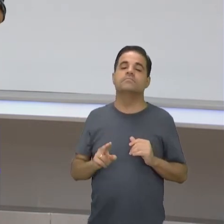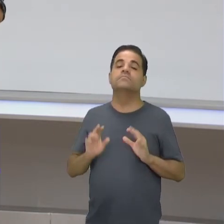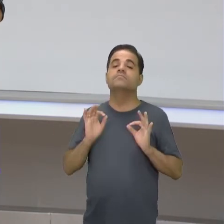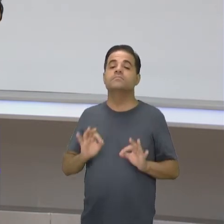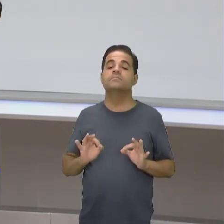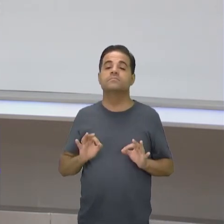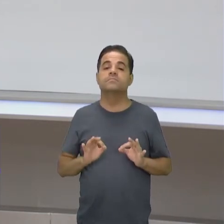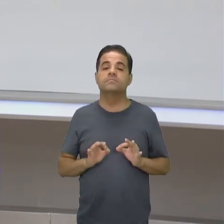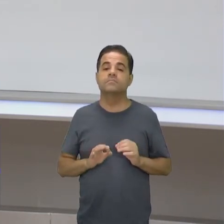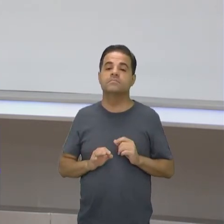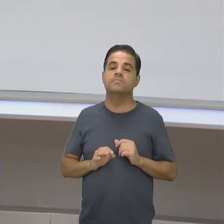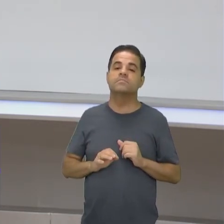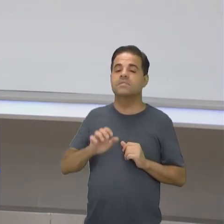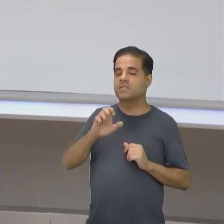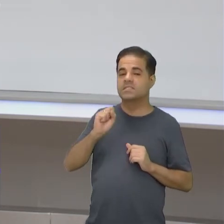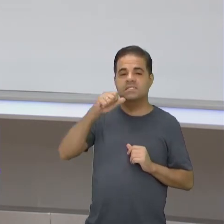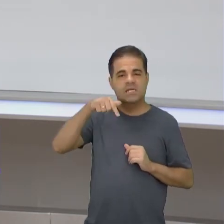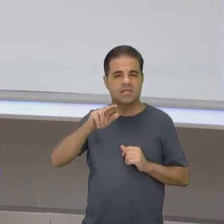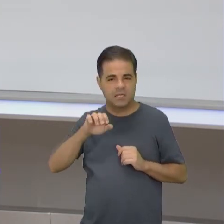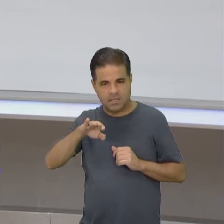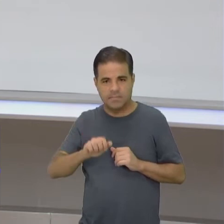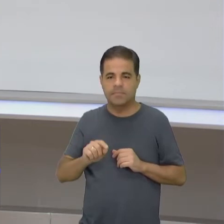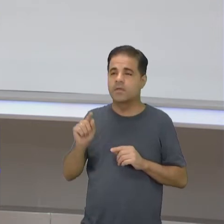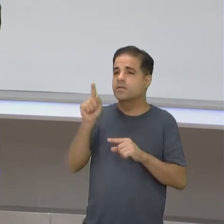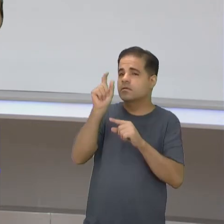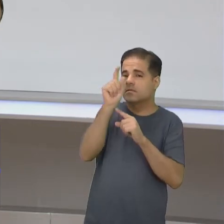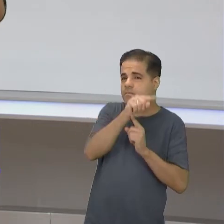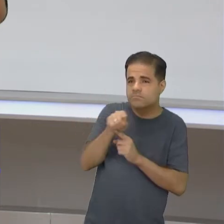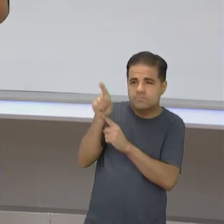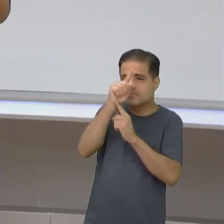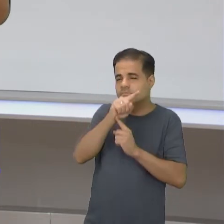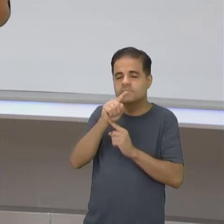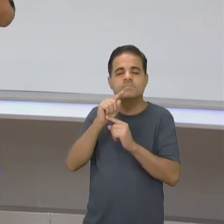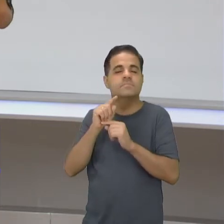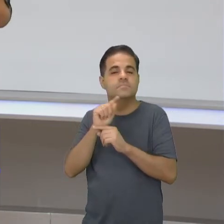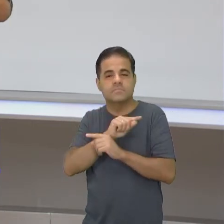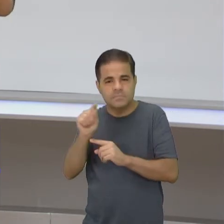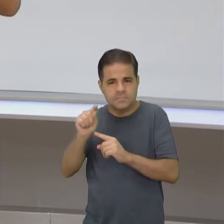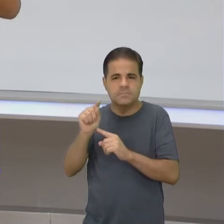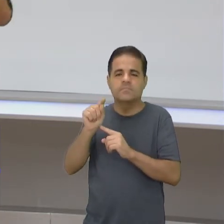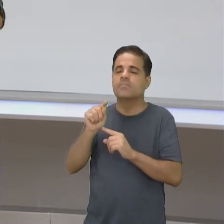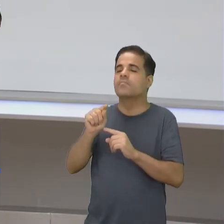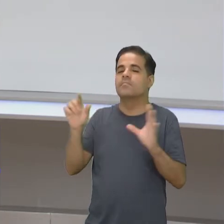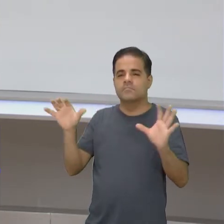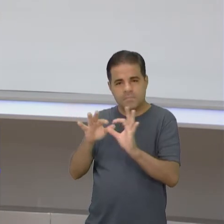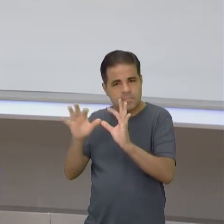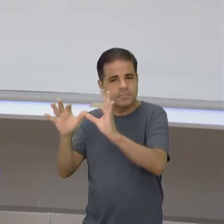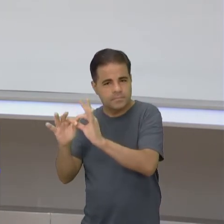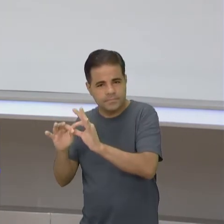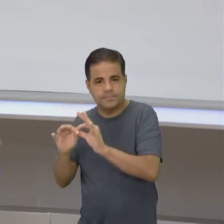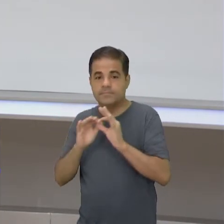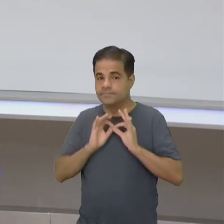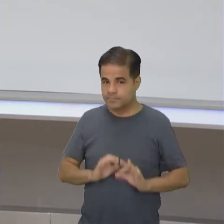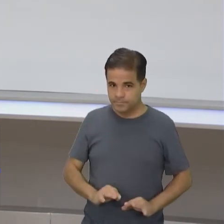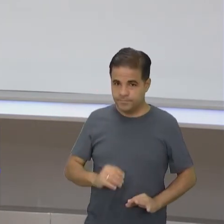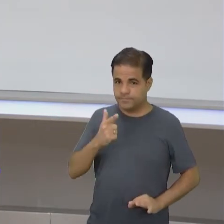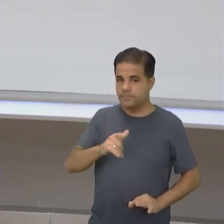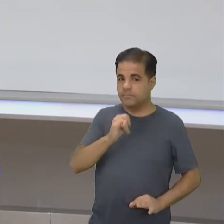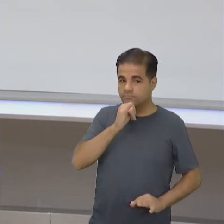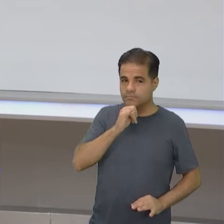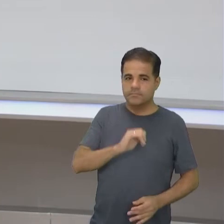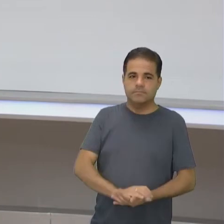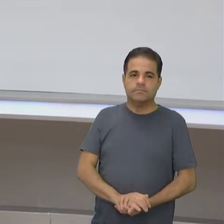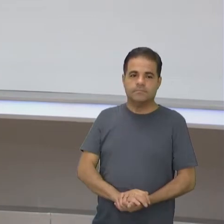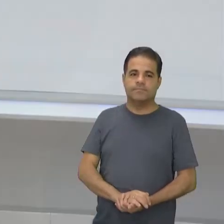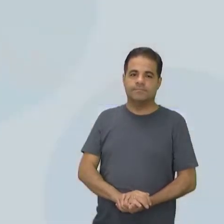disso é skimming. É você sublinhar e buscar. Scanning e skimming. E você vai lá, sublinha e faz conexões. Tá certo? Tem mais uma? Olha